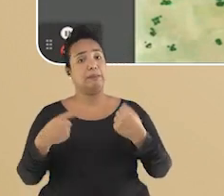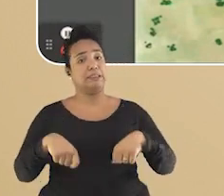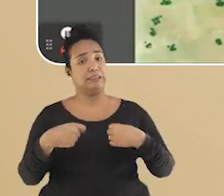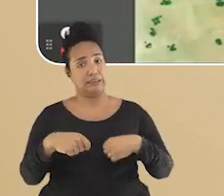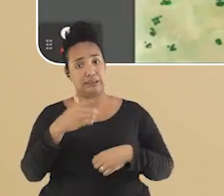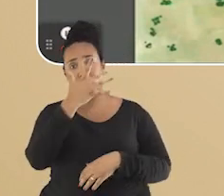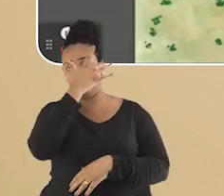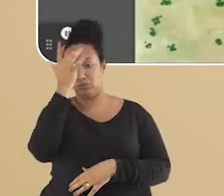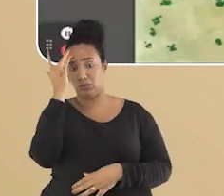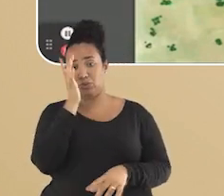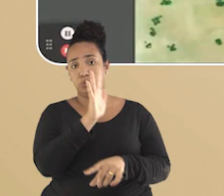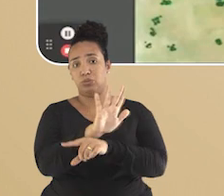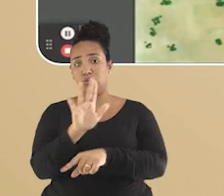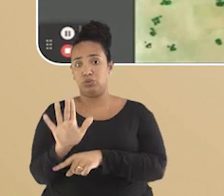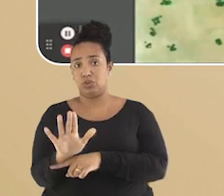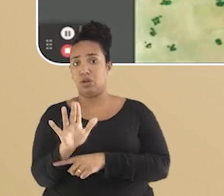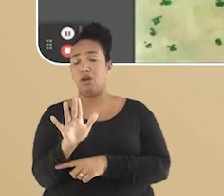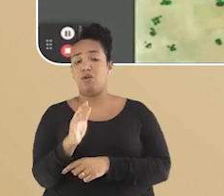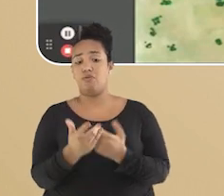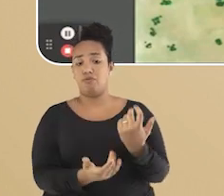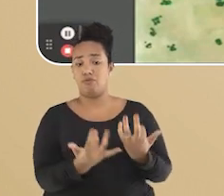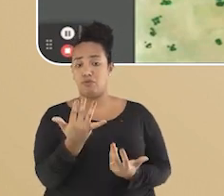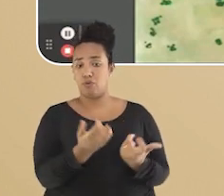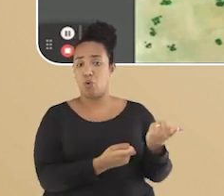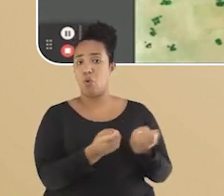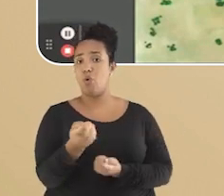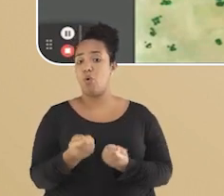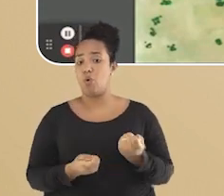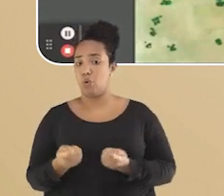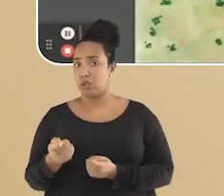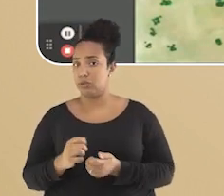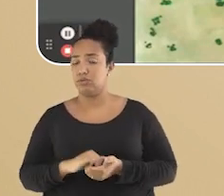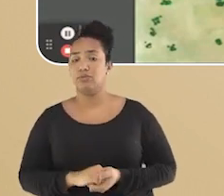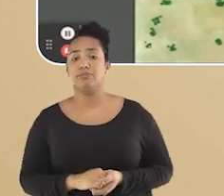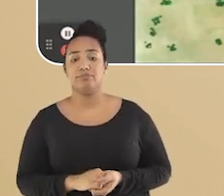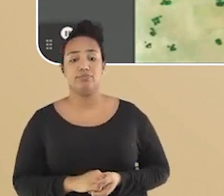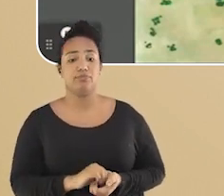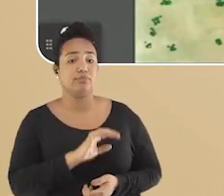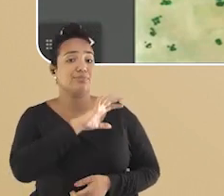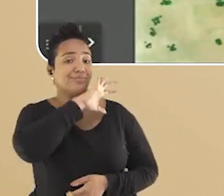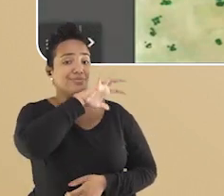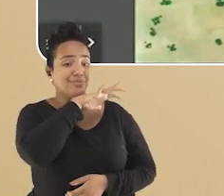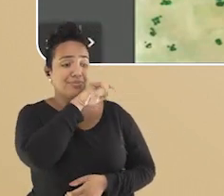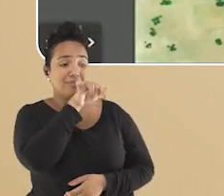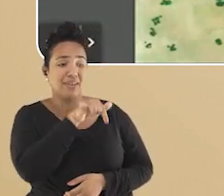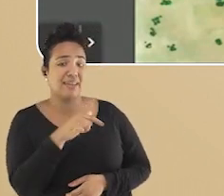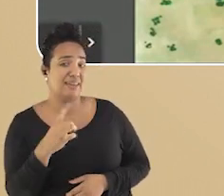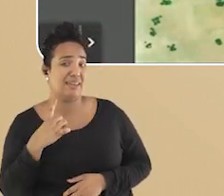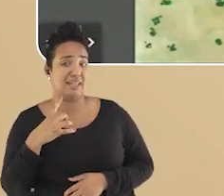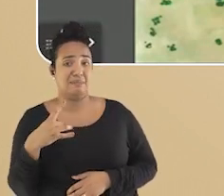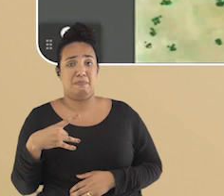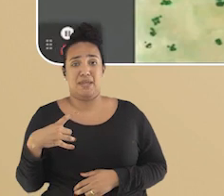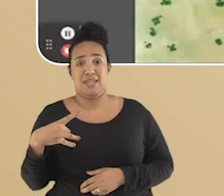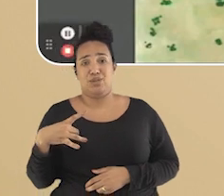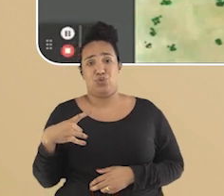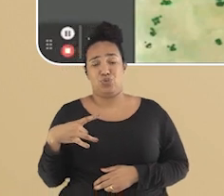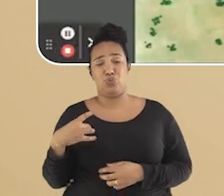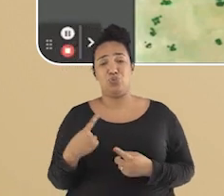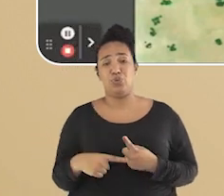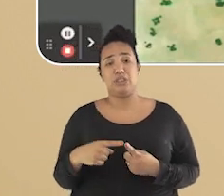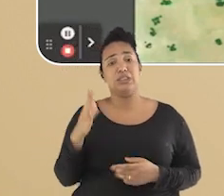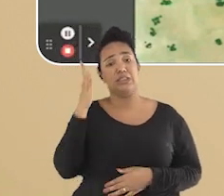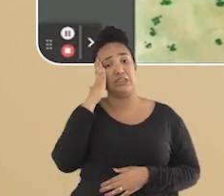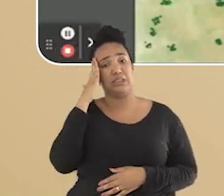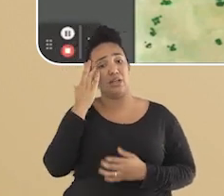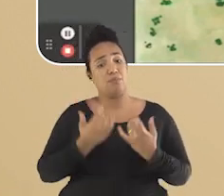e equipamentos para controlá-los. Animais têm medo de fogo descontrolado. Eles sabem